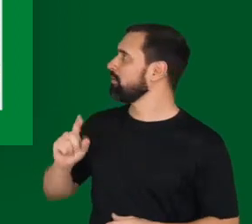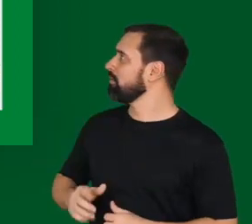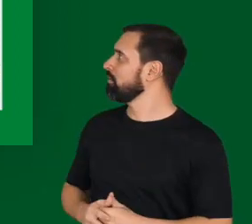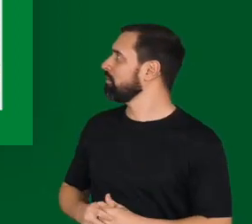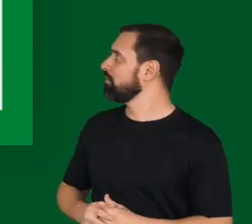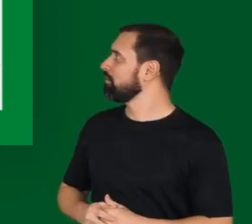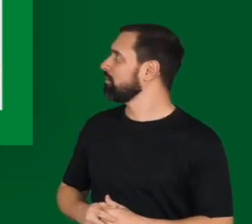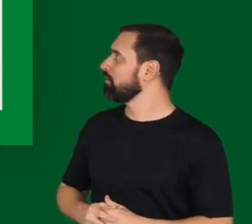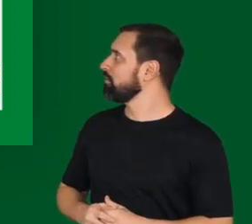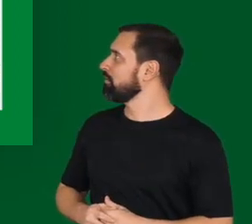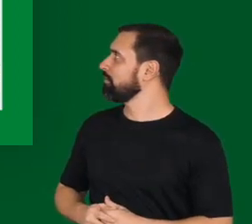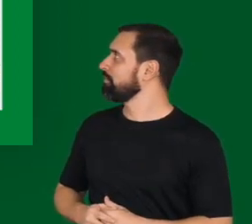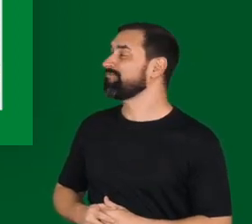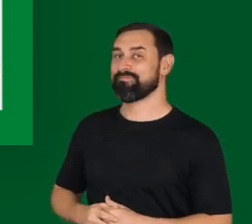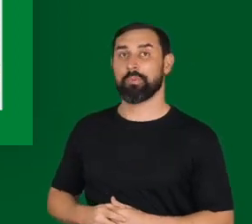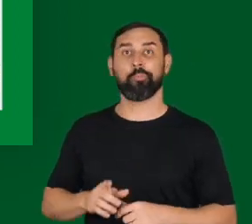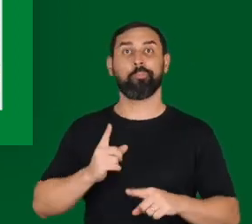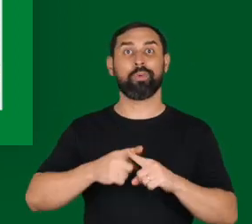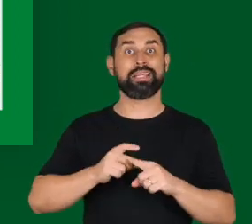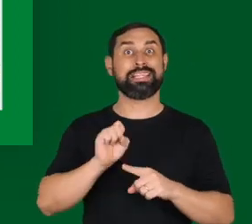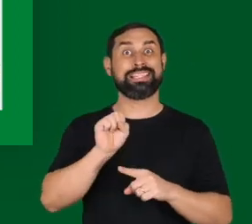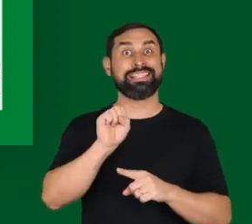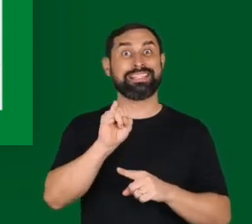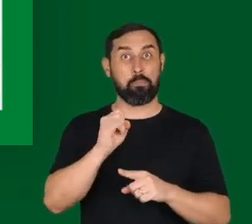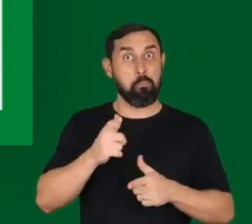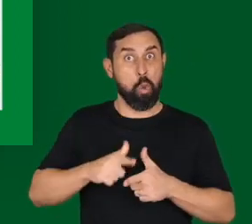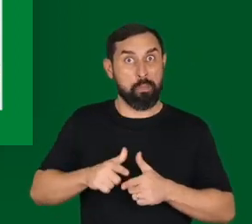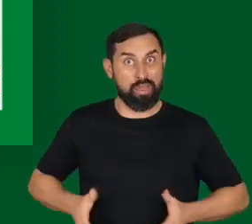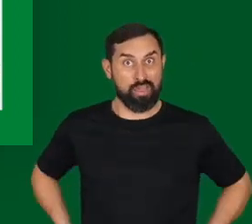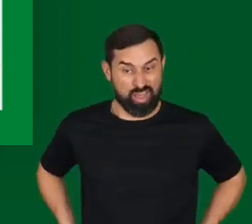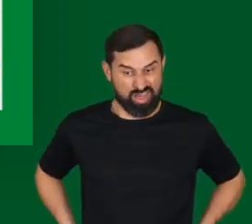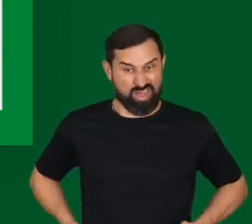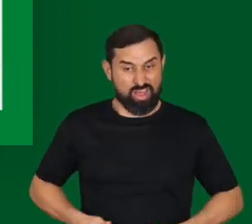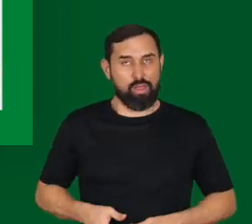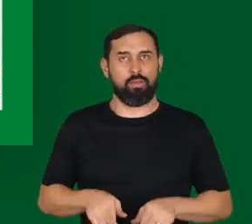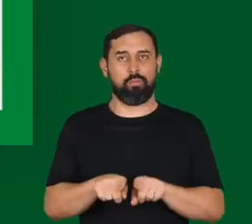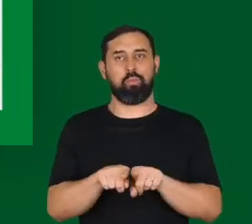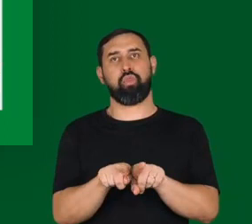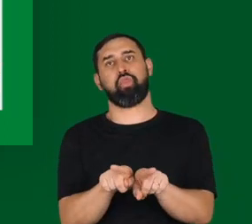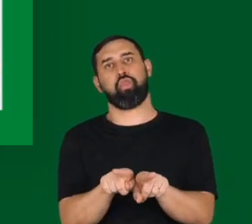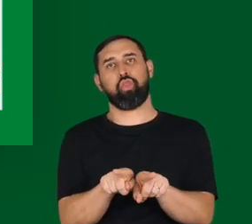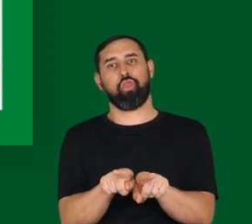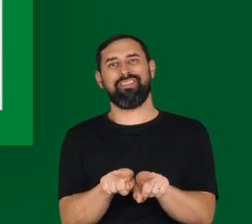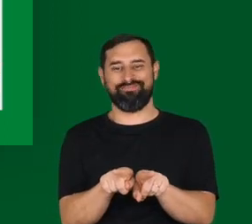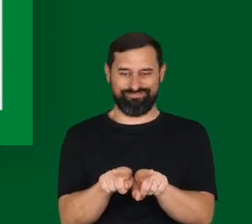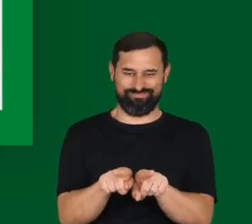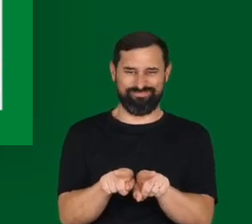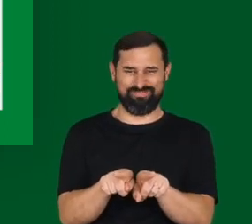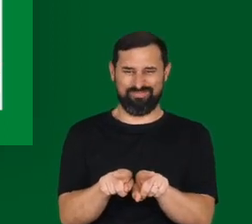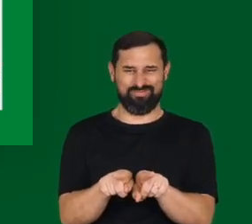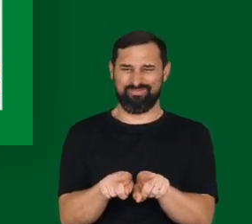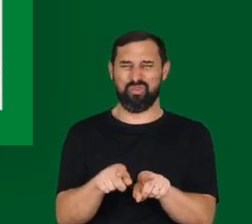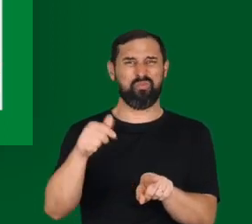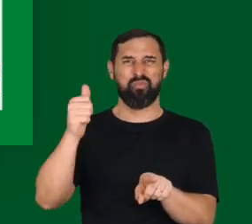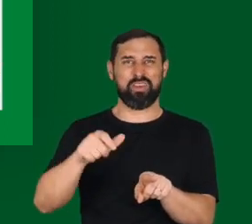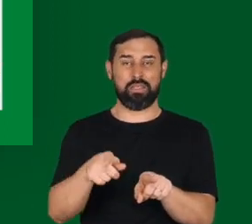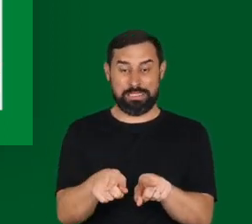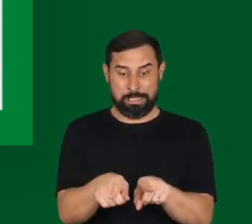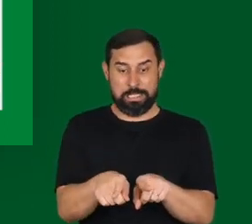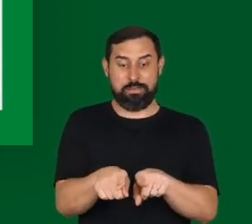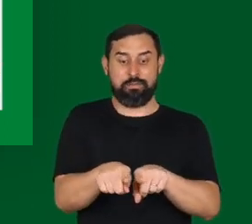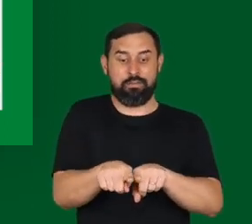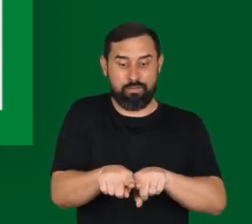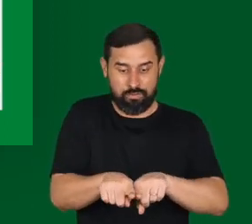um sinal de fratura de pelve, a gente tem a abertura dessa pelve. E os pés, eles estão largados para